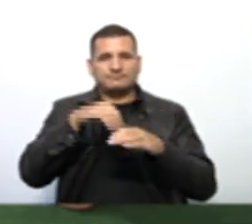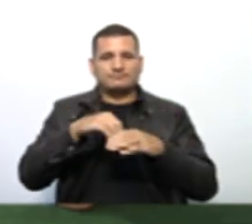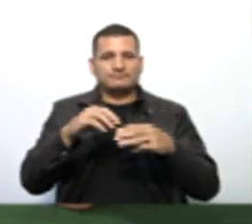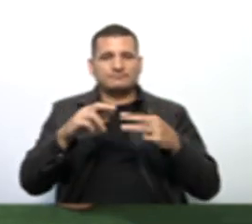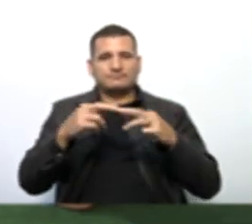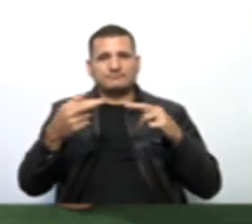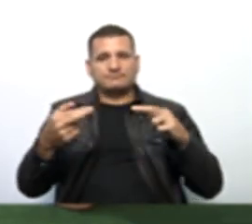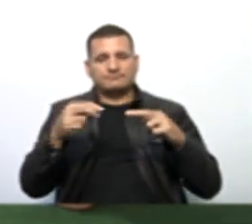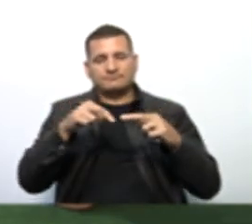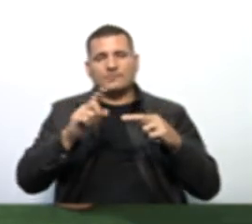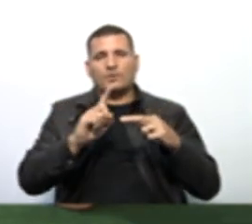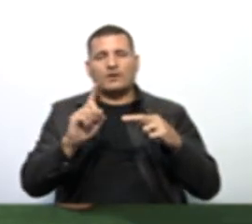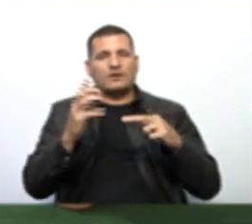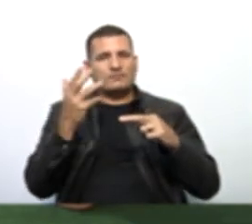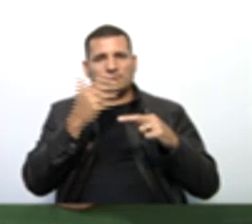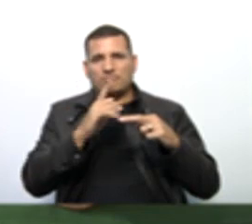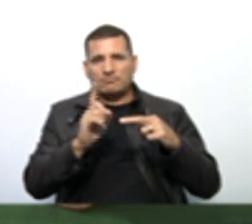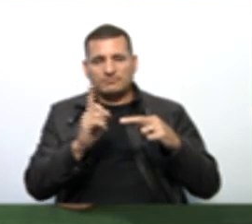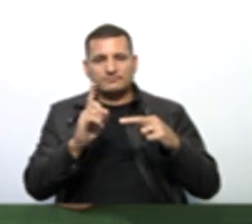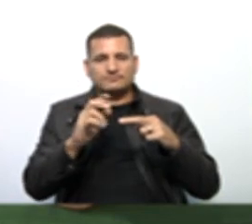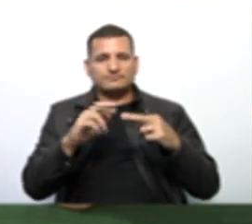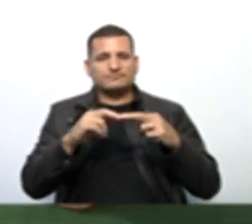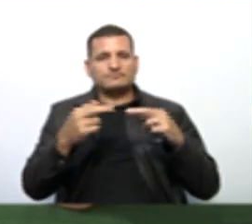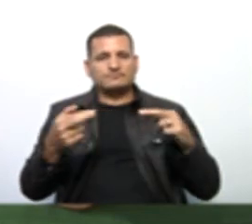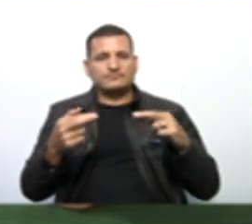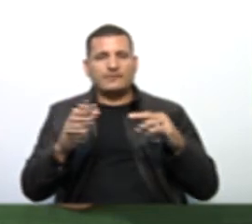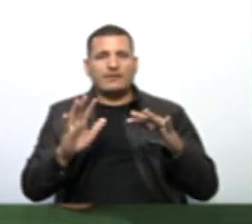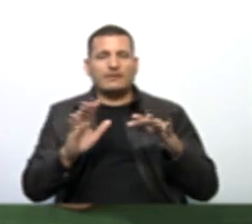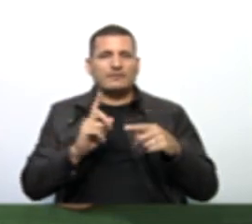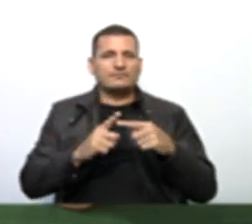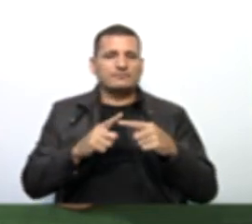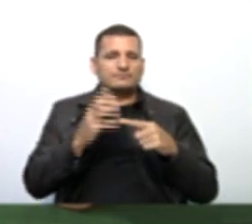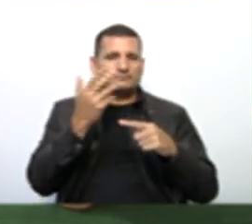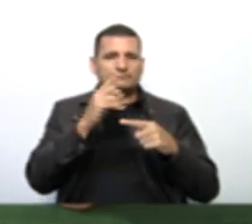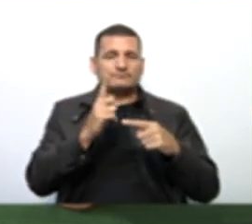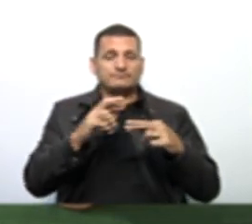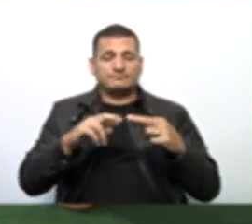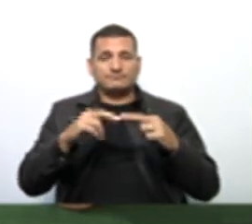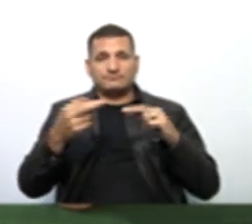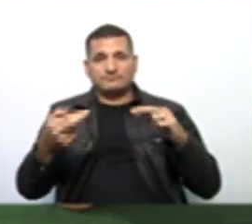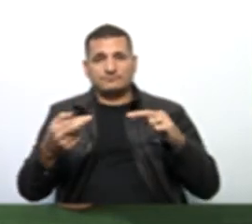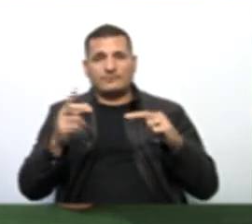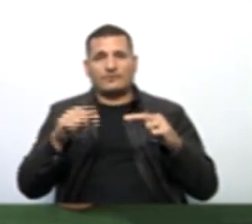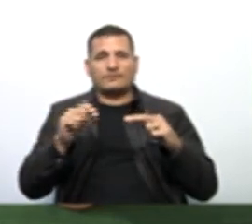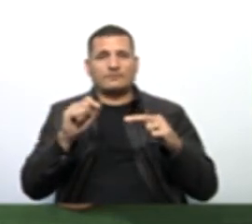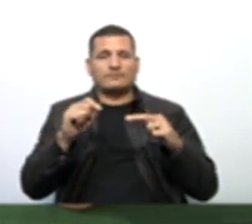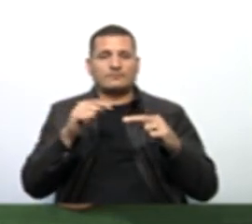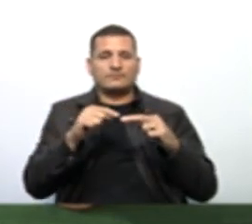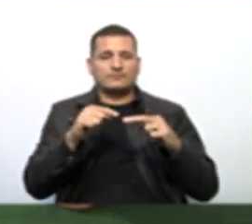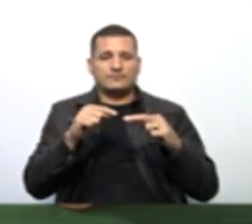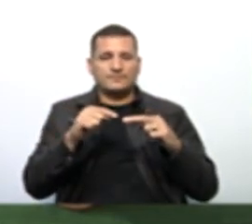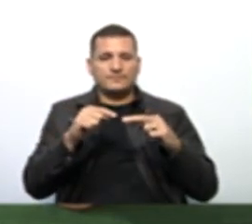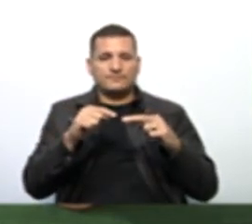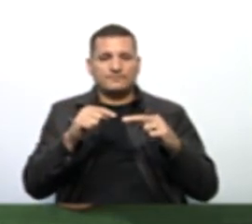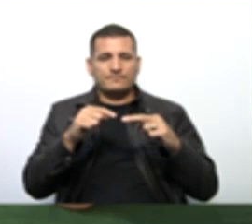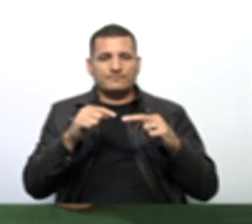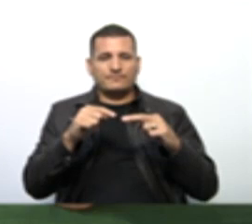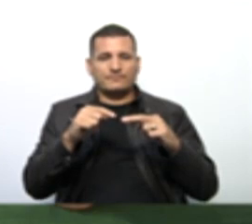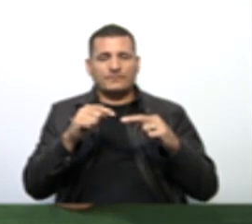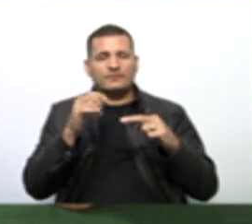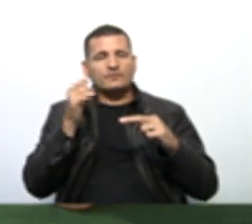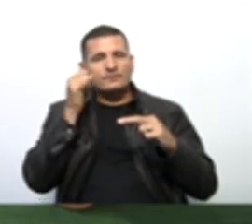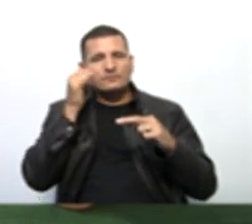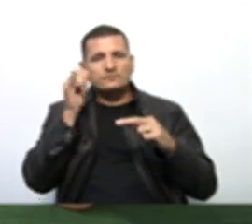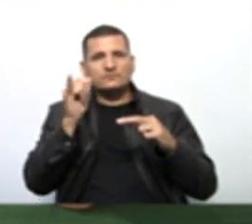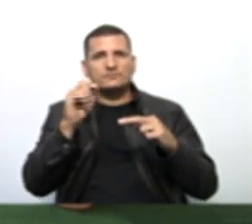para ficar bonita e acho que o cabelo bonito não aquela trança justamente é pra é cancelar o